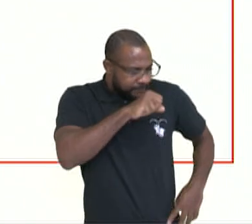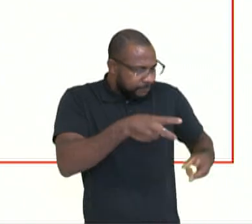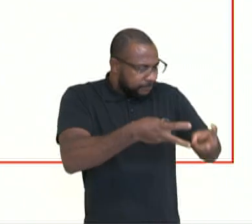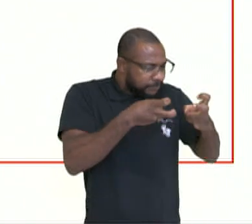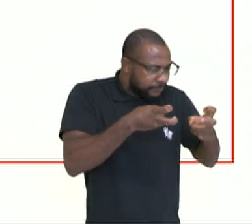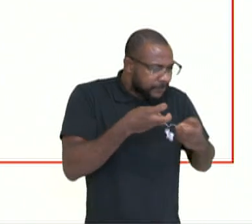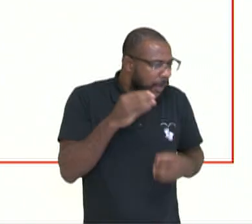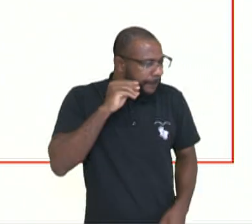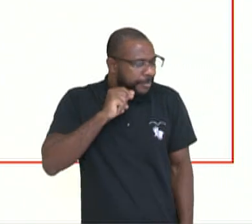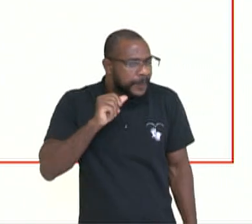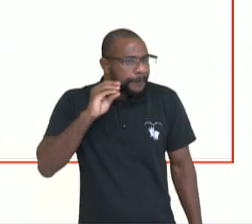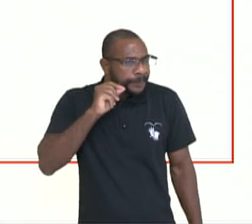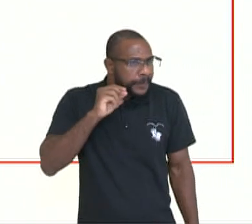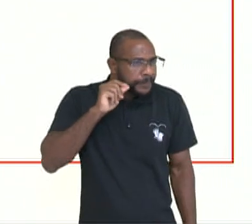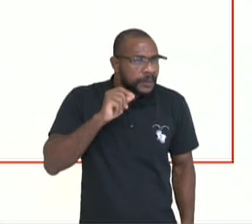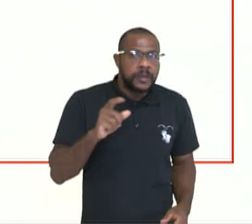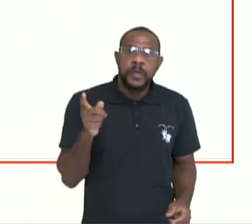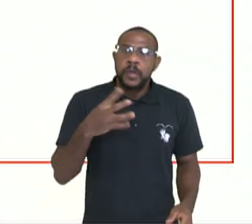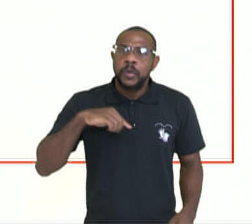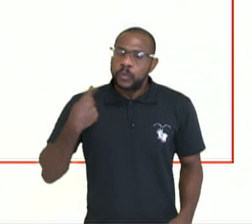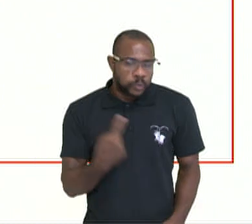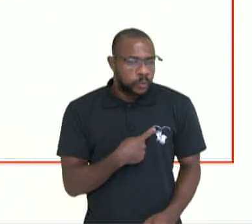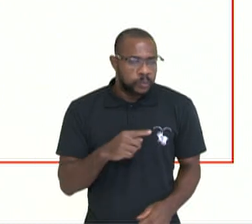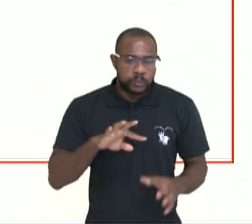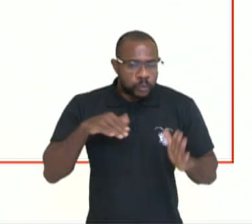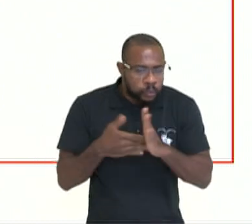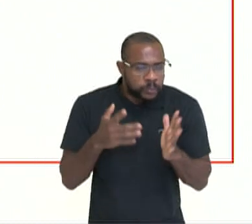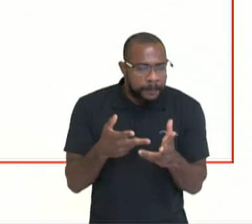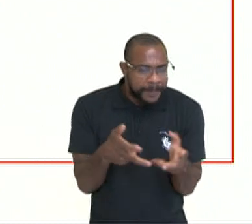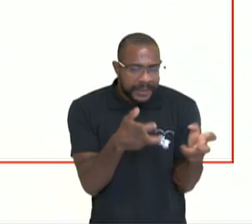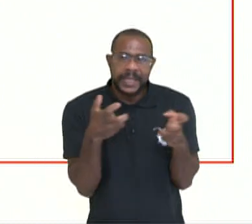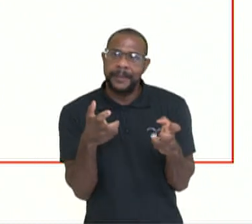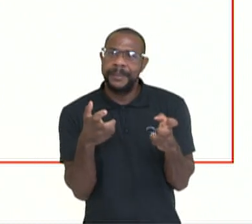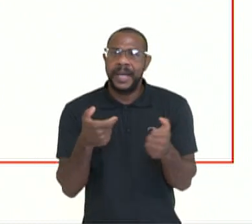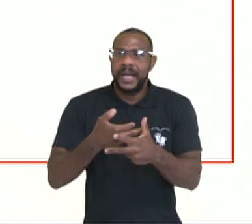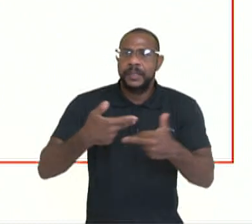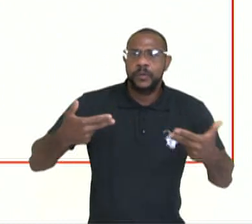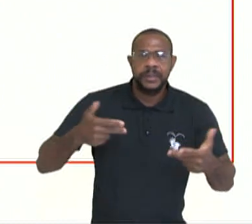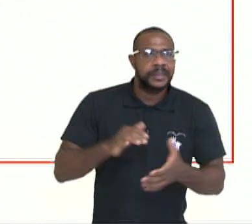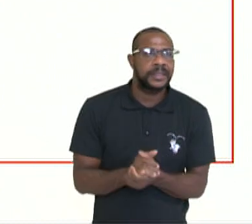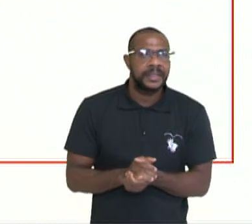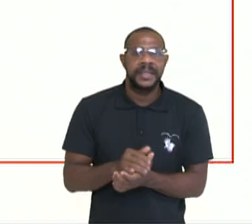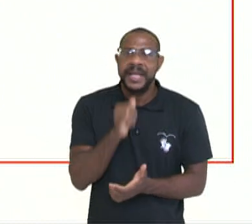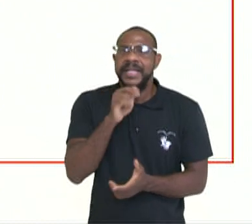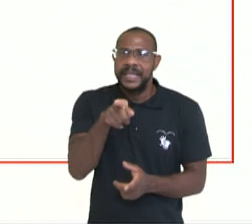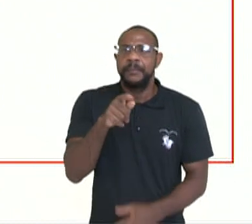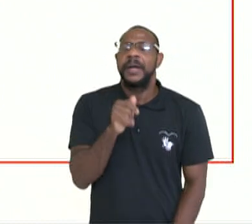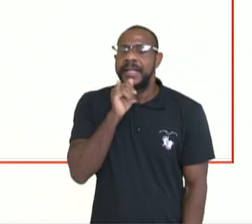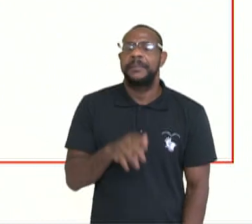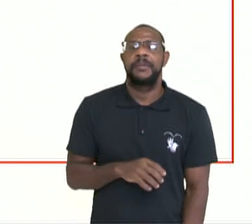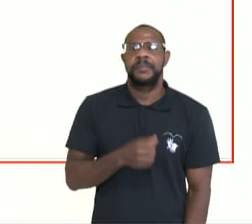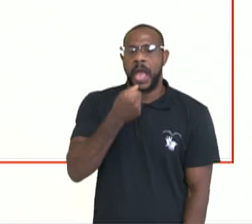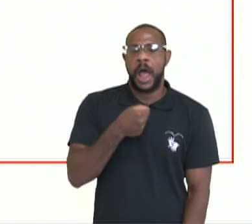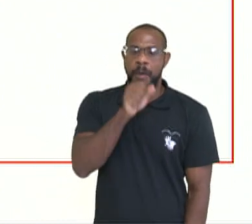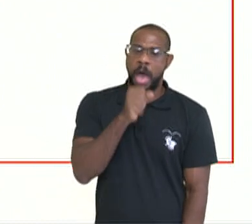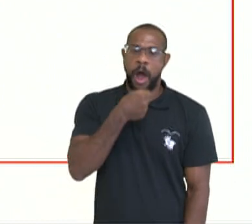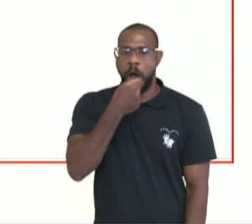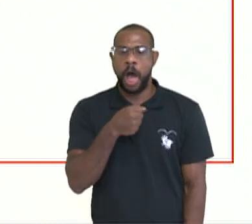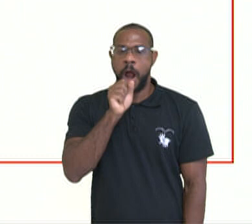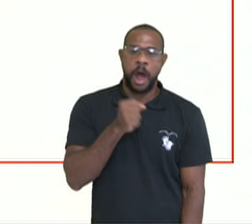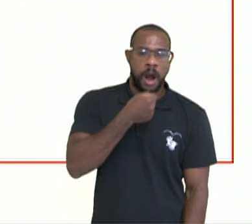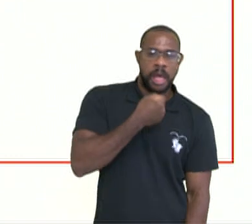teu paladar, tudo isso percebe o mundo à sua volta. Por exemplo, quando você degusta um sorvete. Pegou o